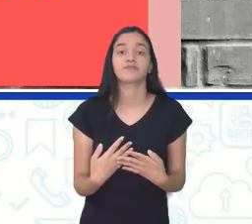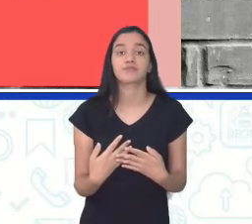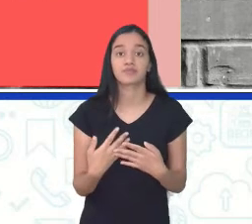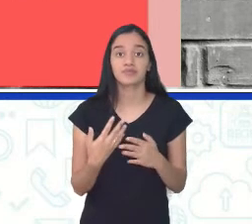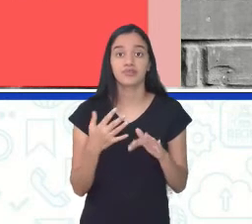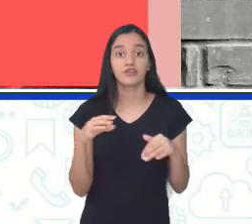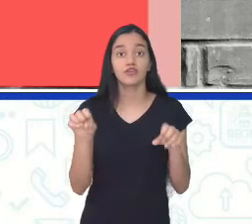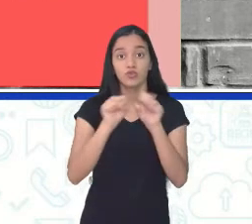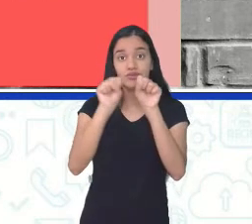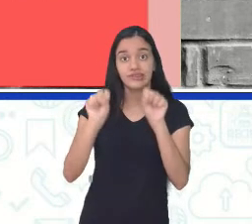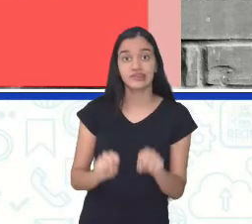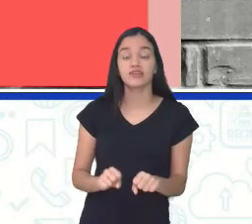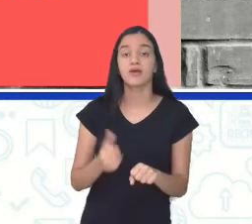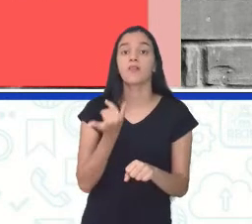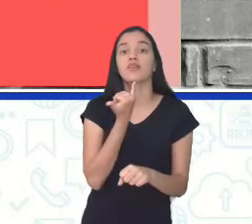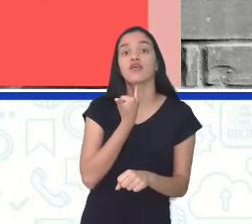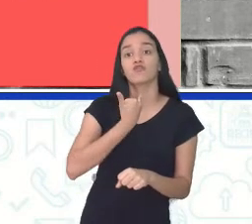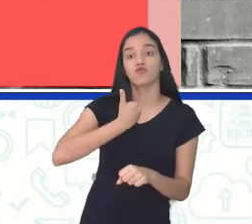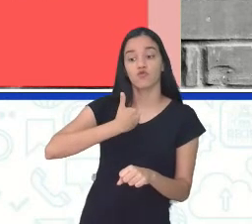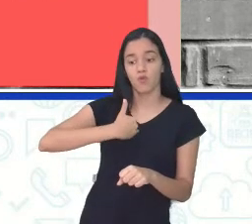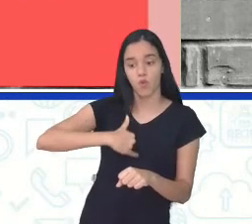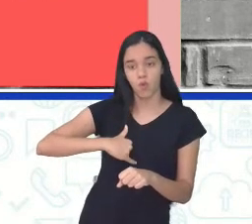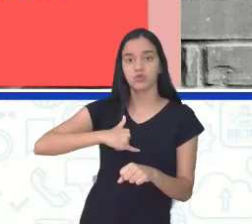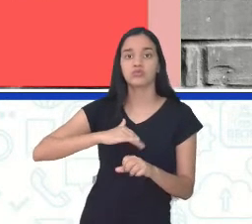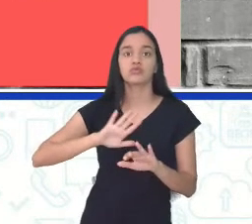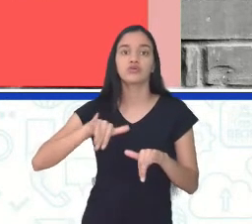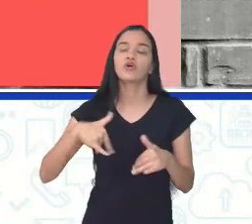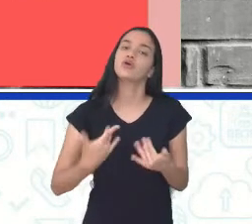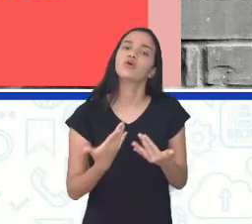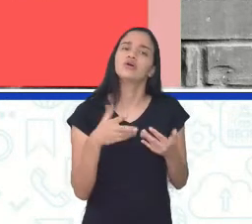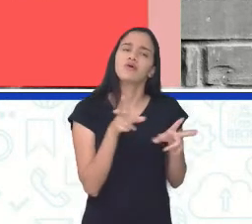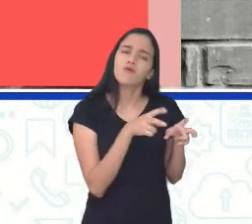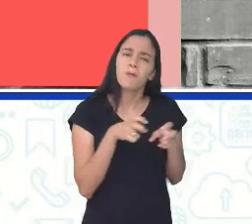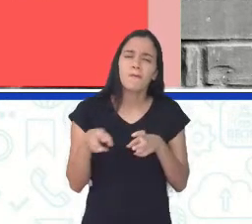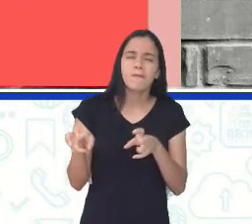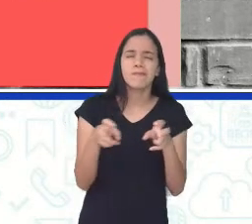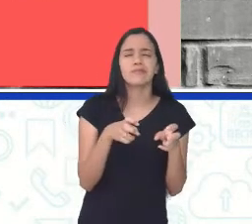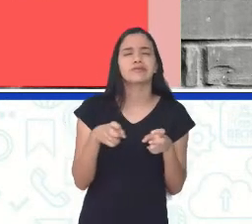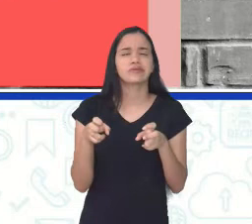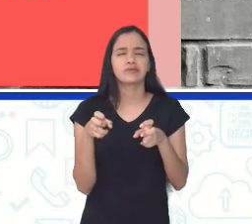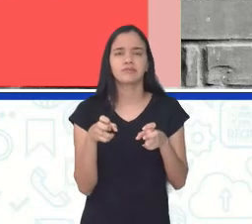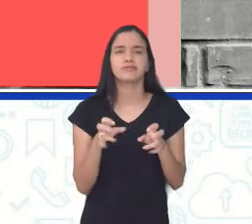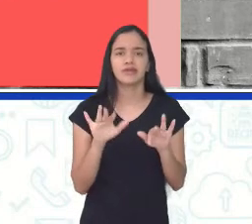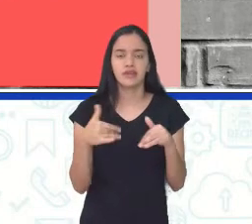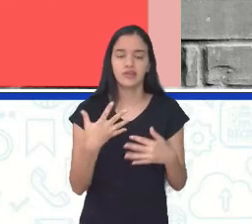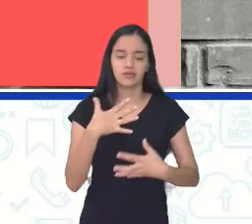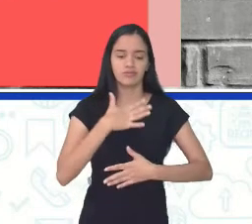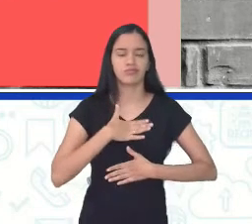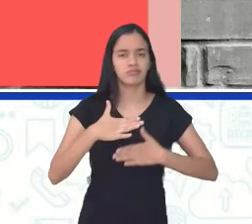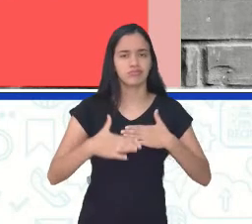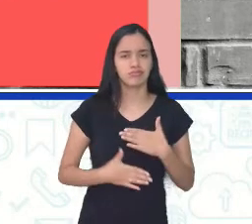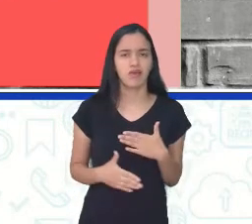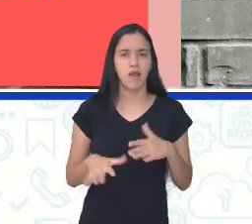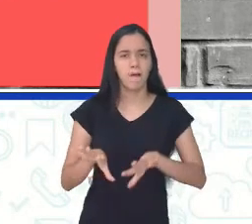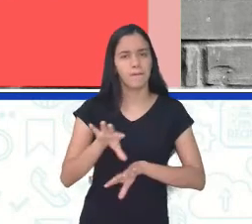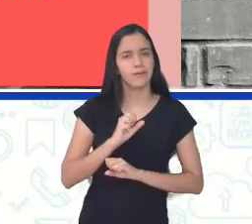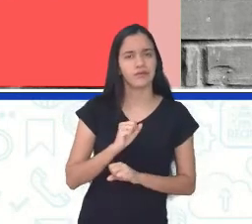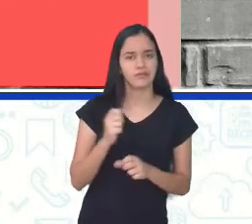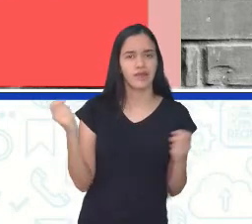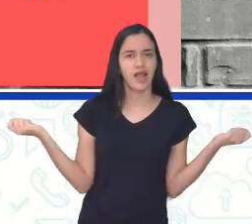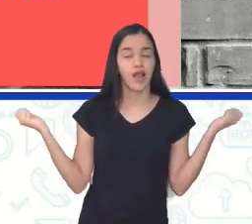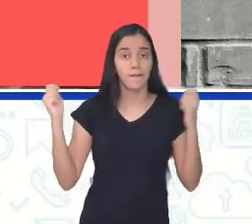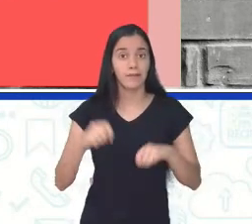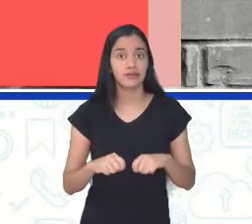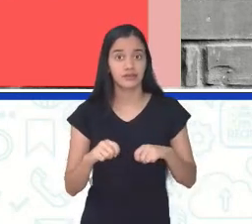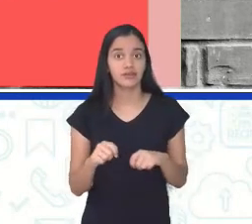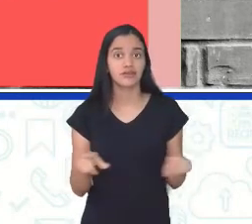nervoso. Por quê? Enquanto os órgãos dos sentidos vão captar essas informações, enquanto os órgãos dos sentidos têm a capacidade